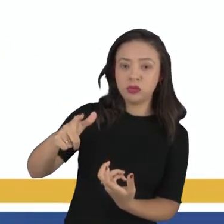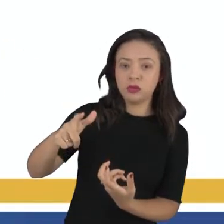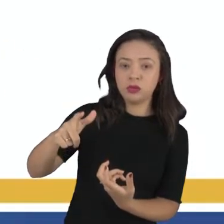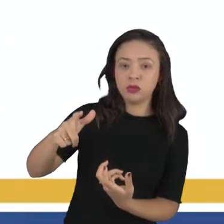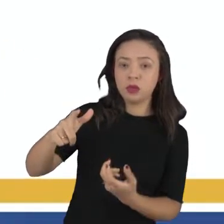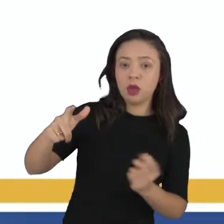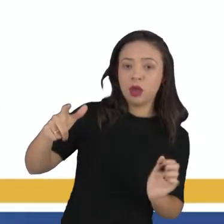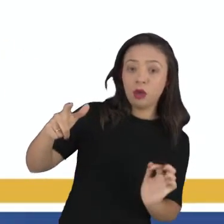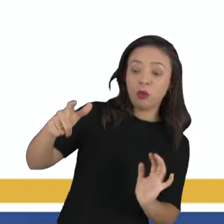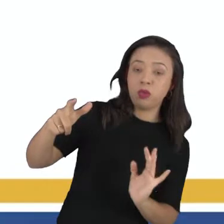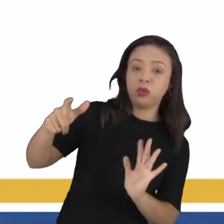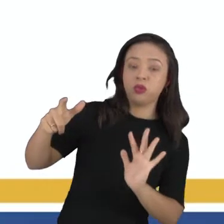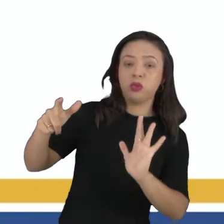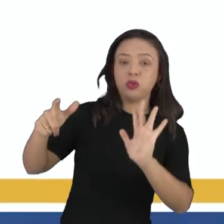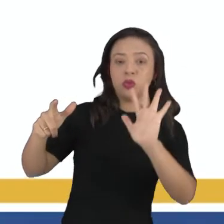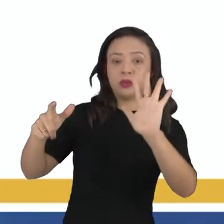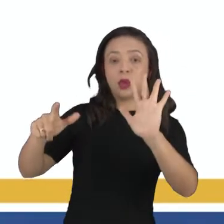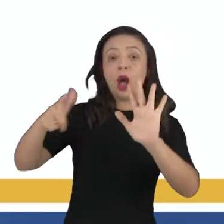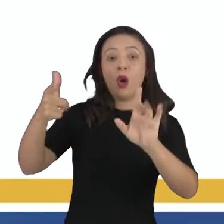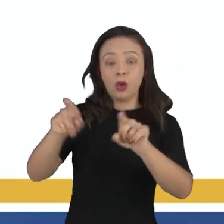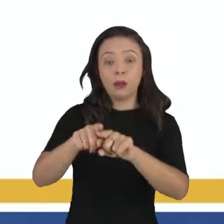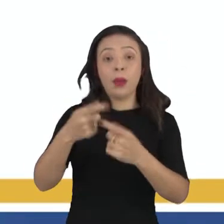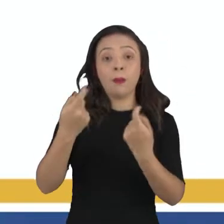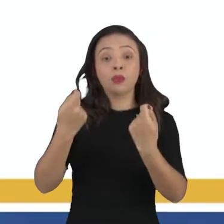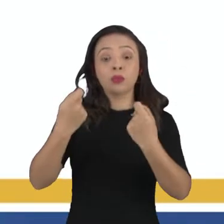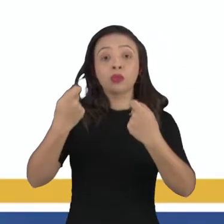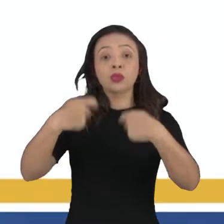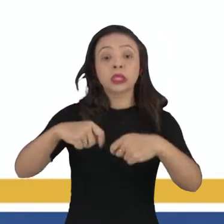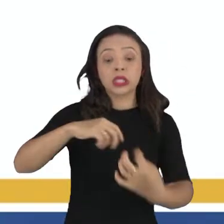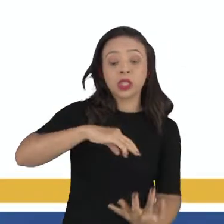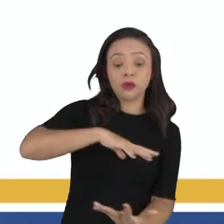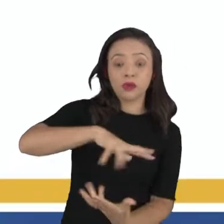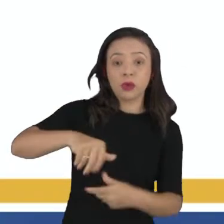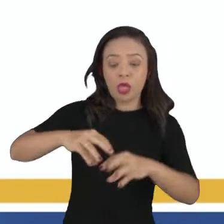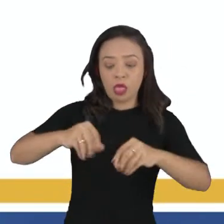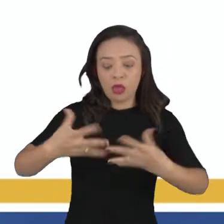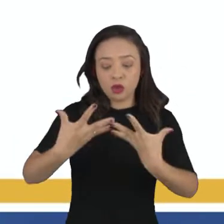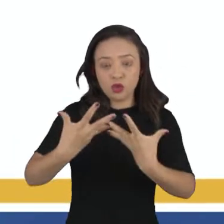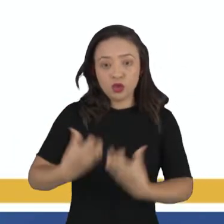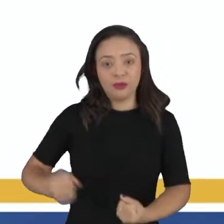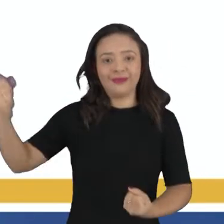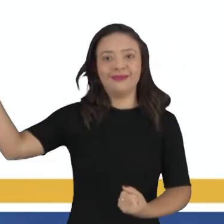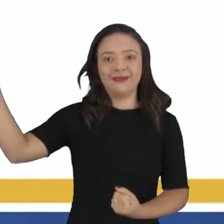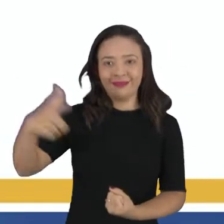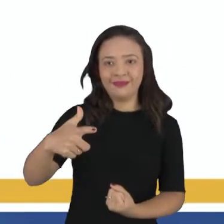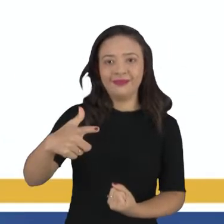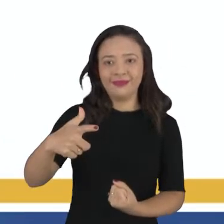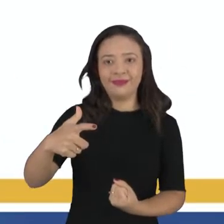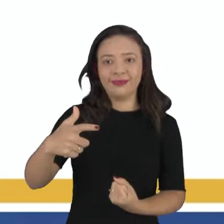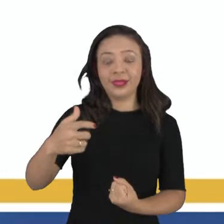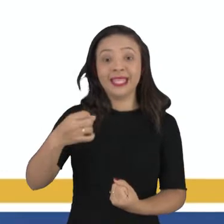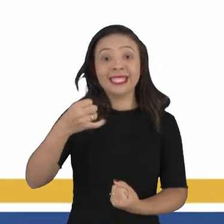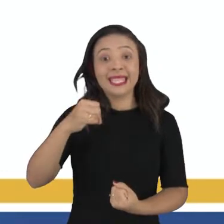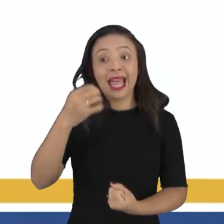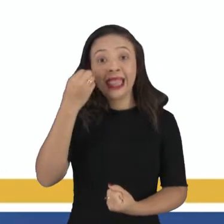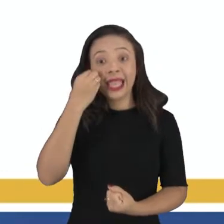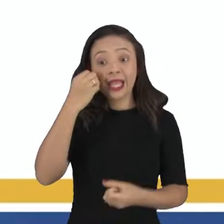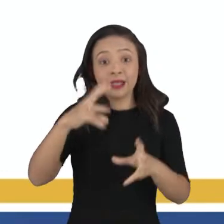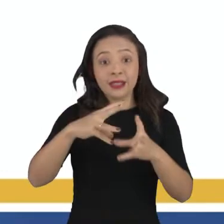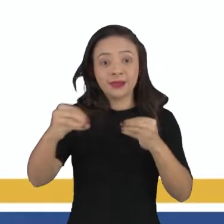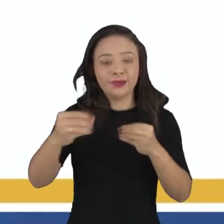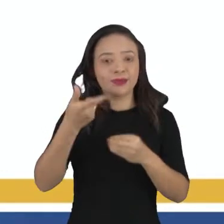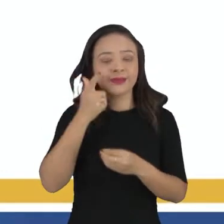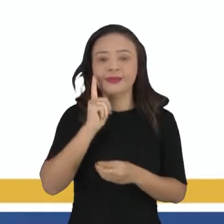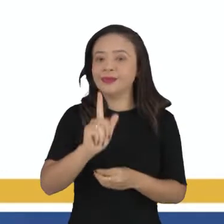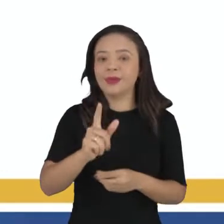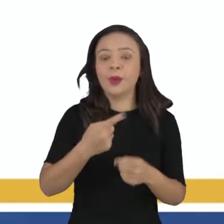nuvens, e outra parte consegue penetrar na atmosfera. Quando essa luz que penetra na atmosfera tenta sair, ela não